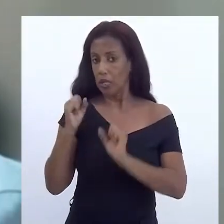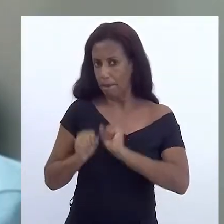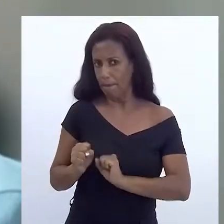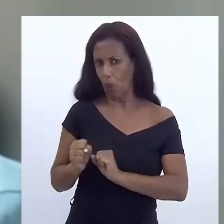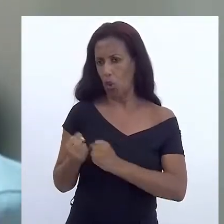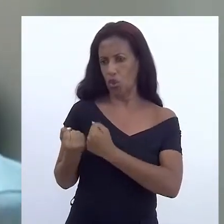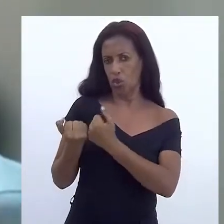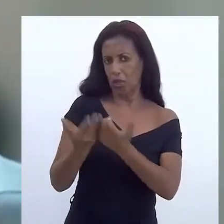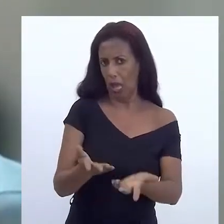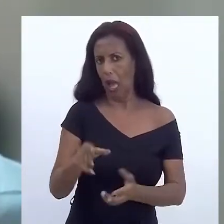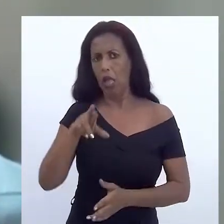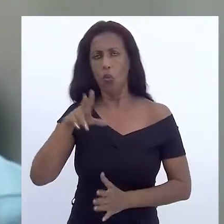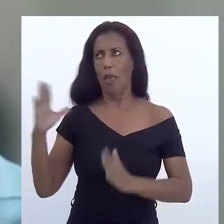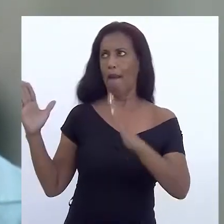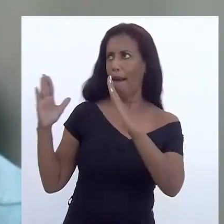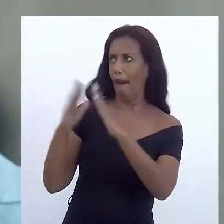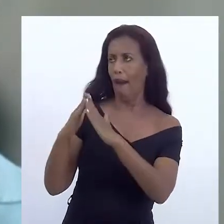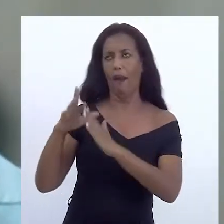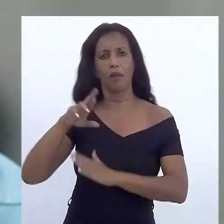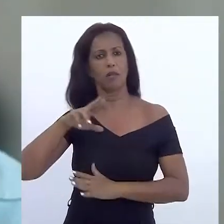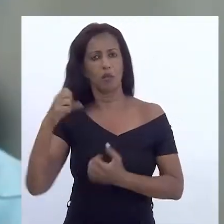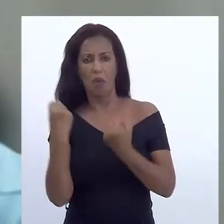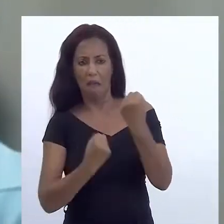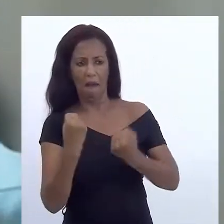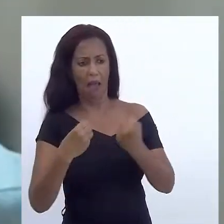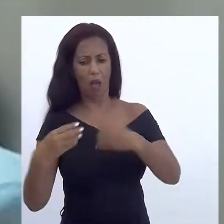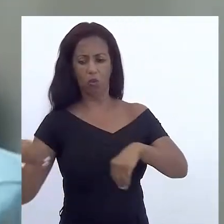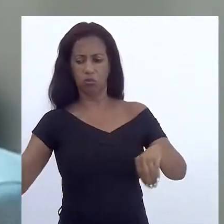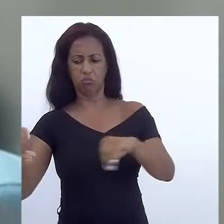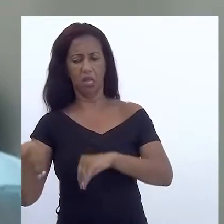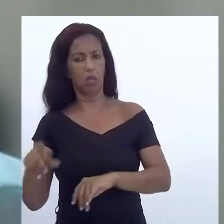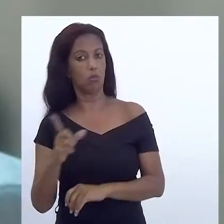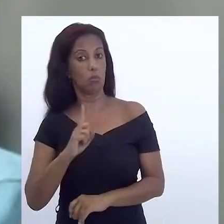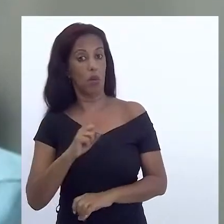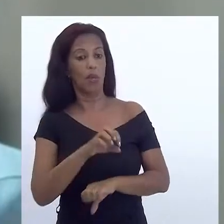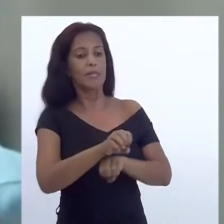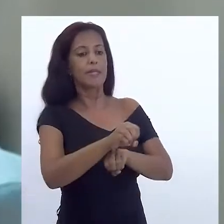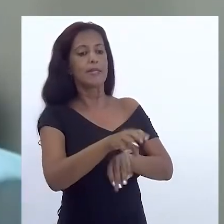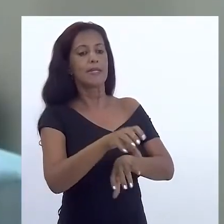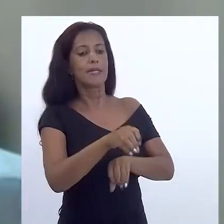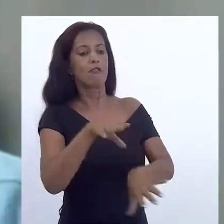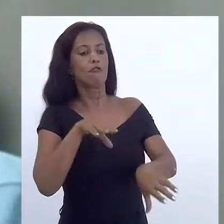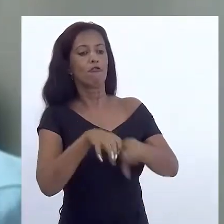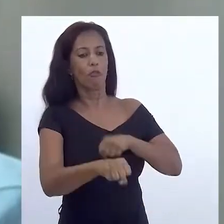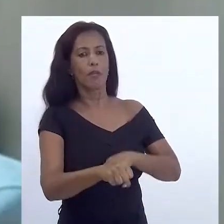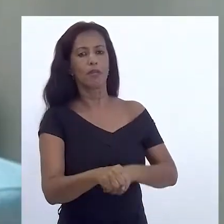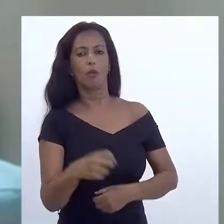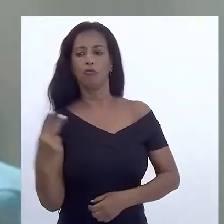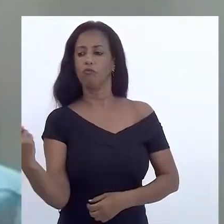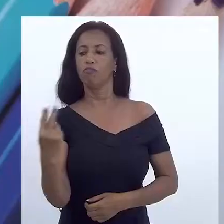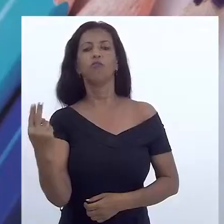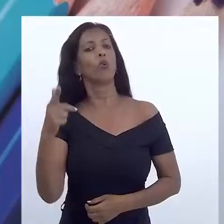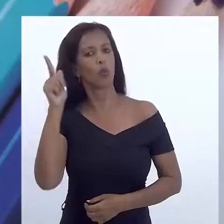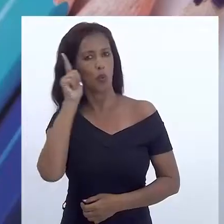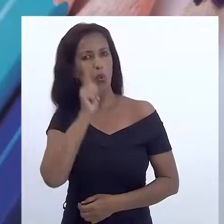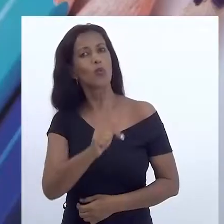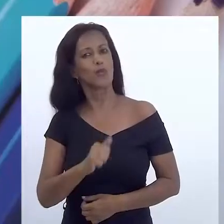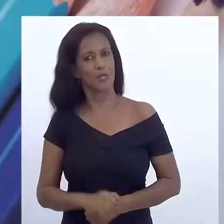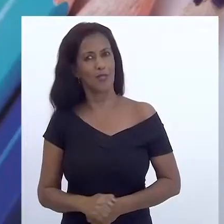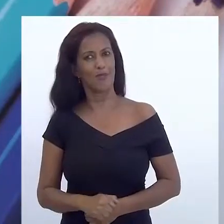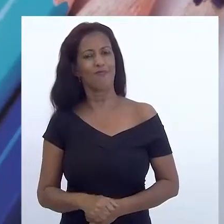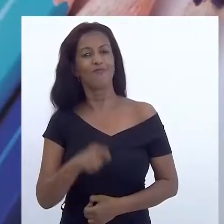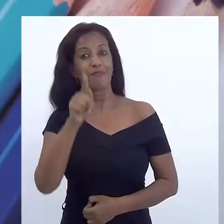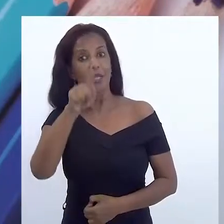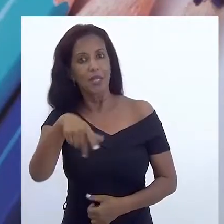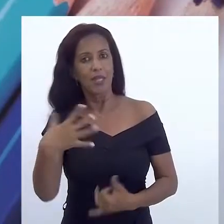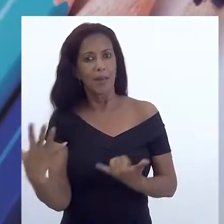seriam imóveis, automóveis, terrenos, o que fosse, seria a educação. E eles conseguiram. Que é o maior patrimônio que a